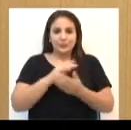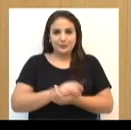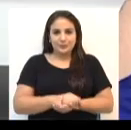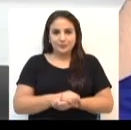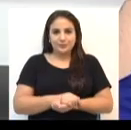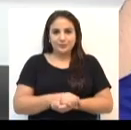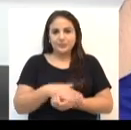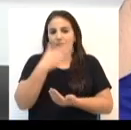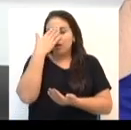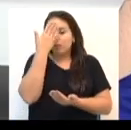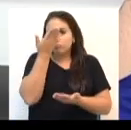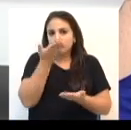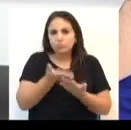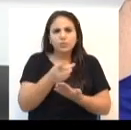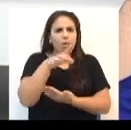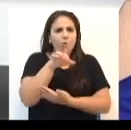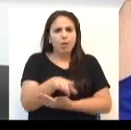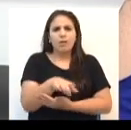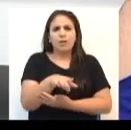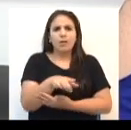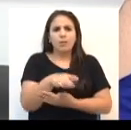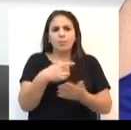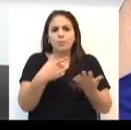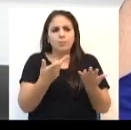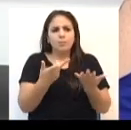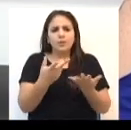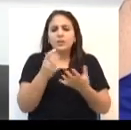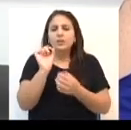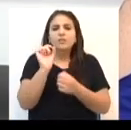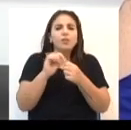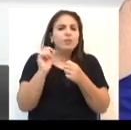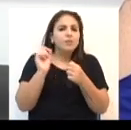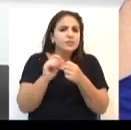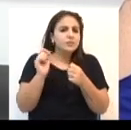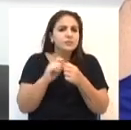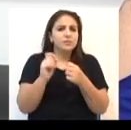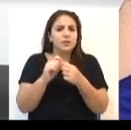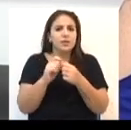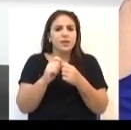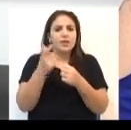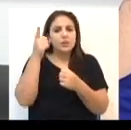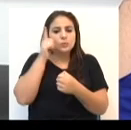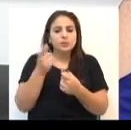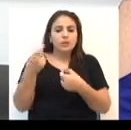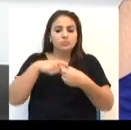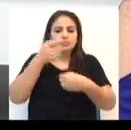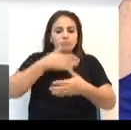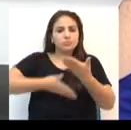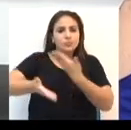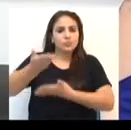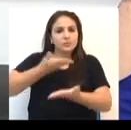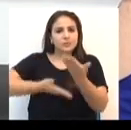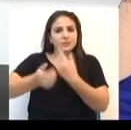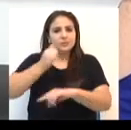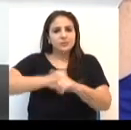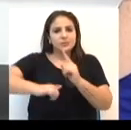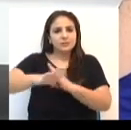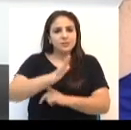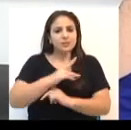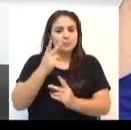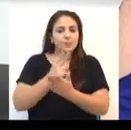Vereadores. Acredito que não é o motivo e não é o que vai fazer esta ressocialização, essa